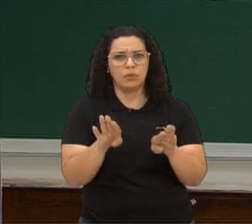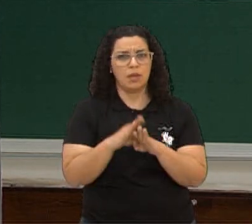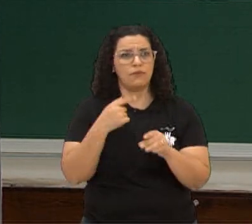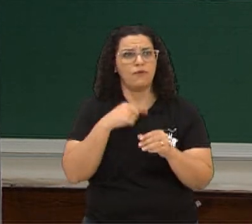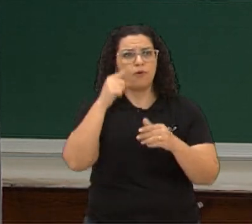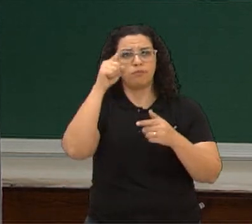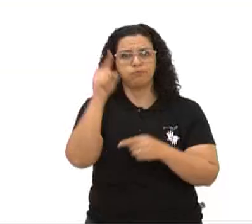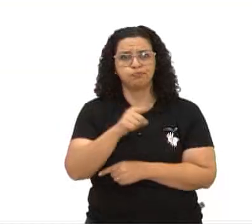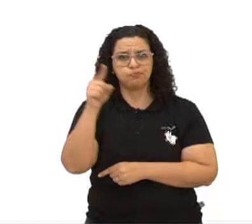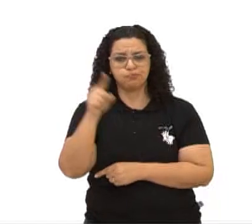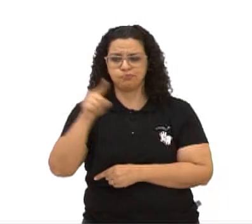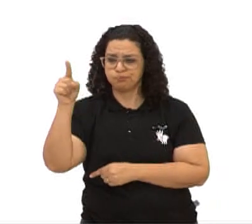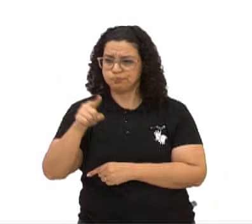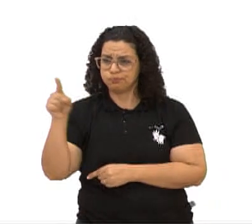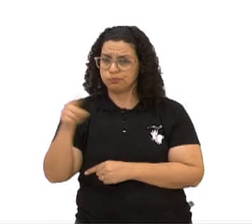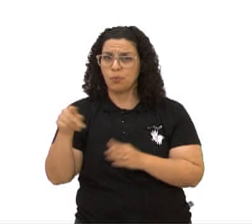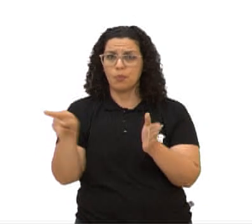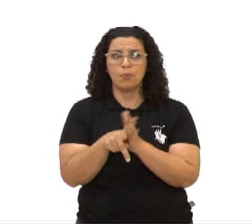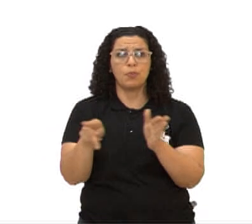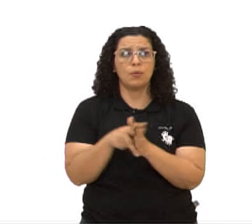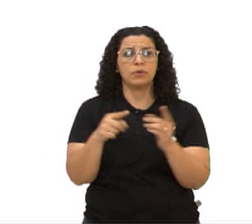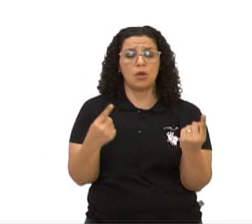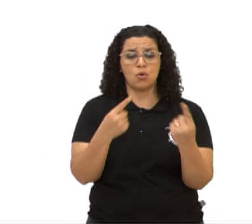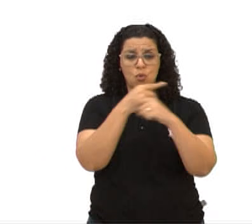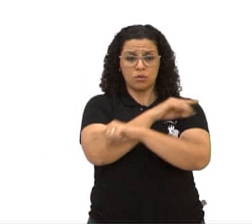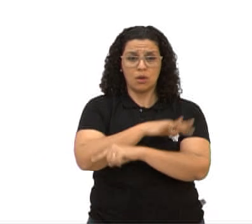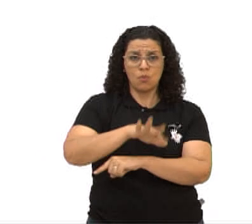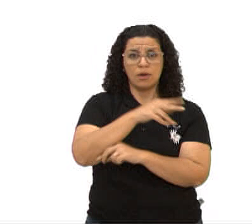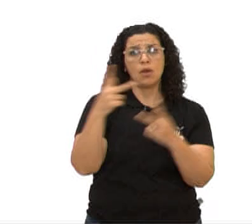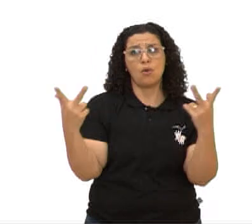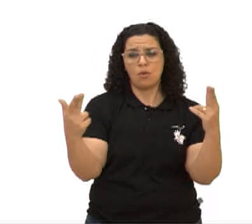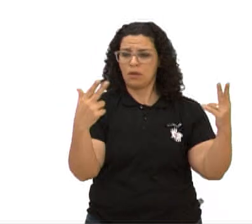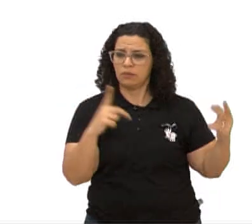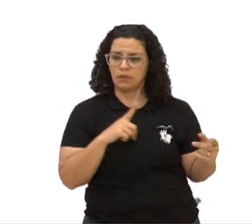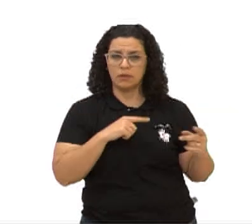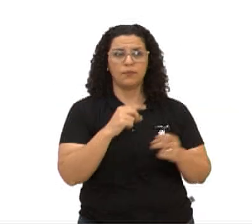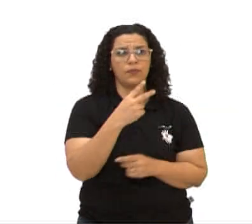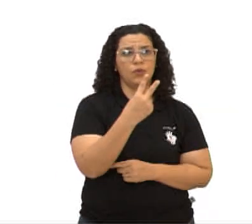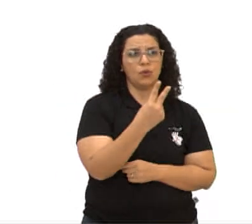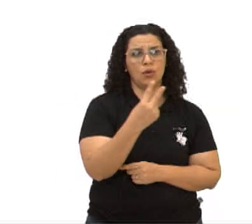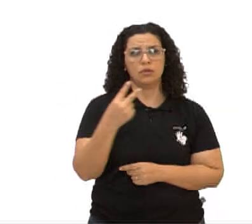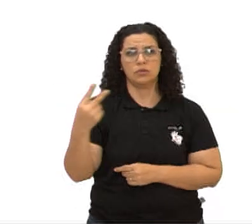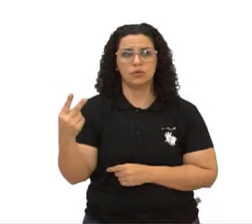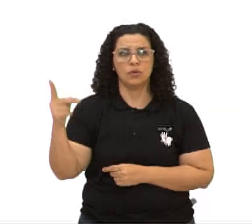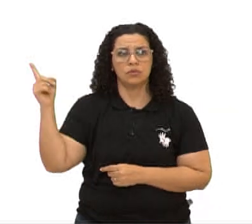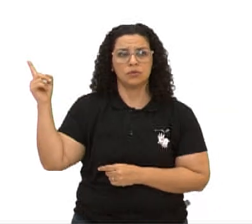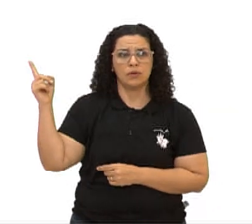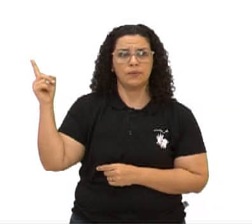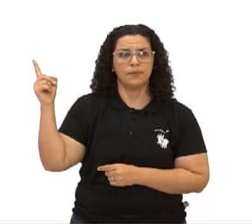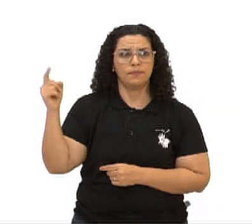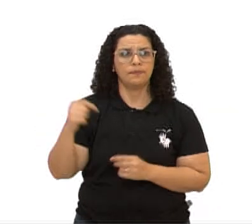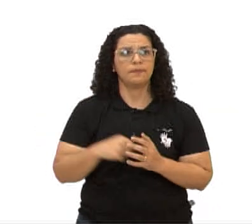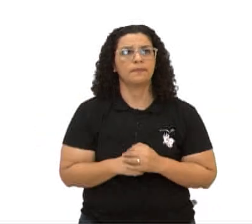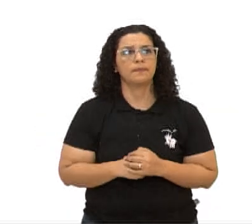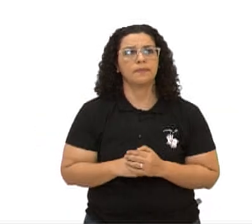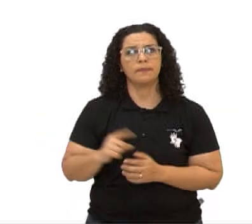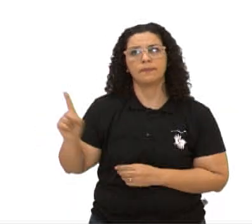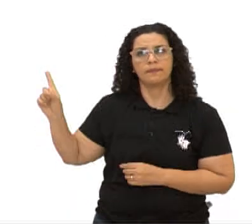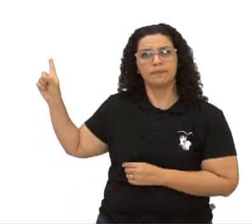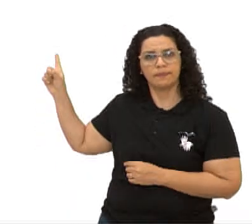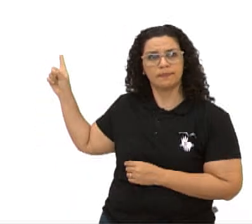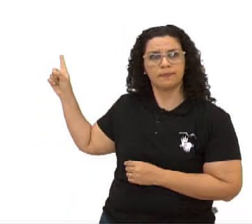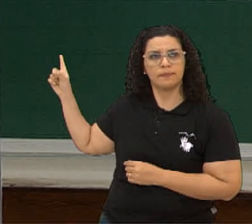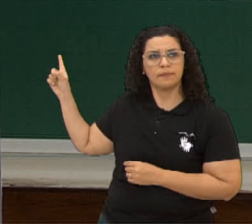vou eliminar aqueles que estão em lados opostos e são iguais. Então, 2 elétrons aqui com 2 elétrons aqui.